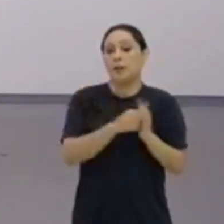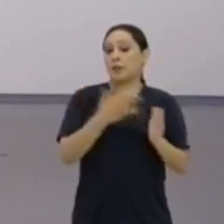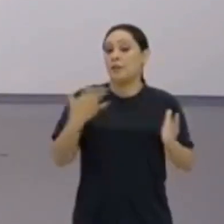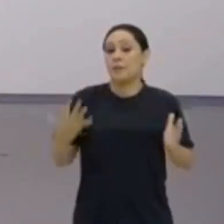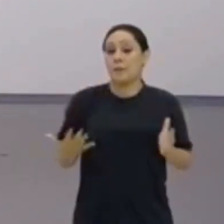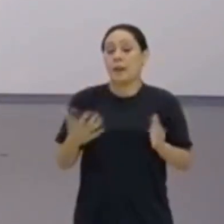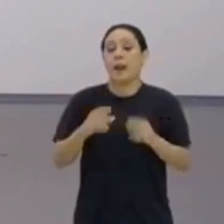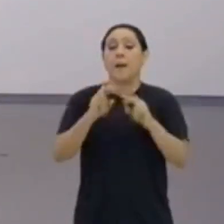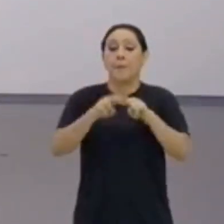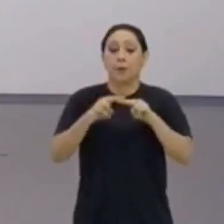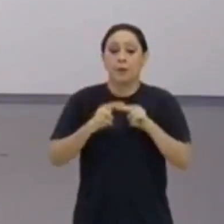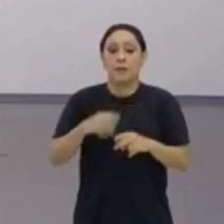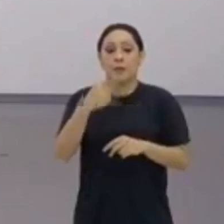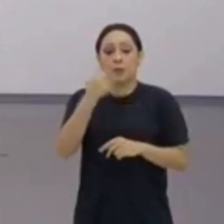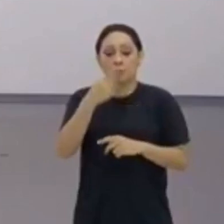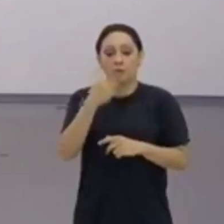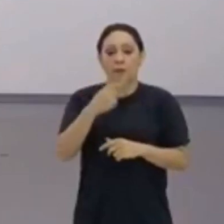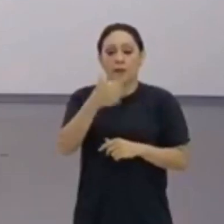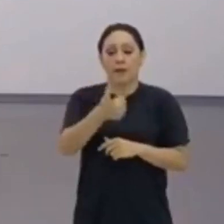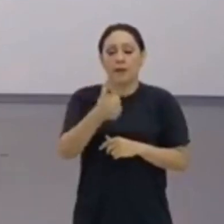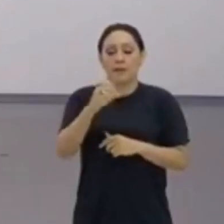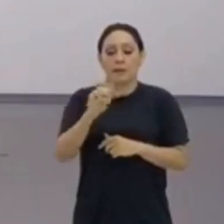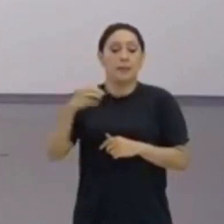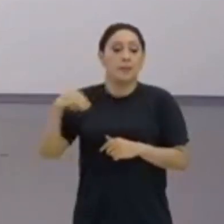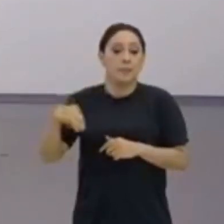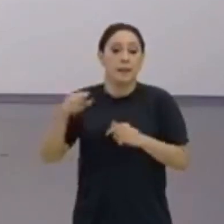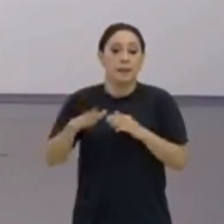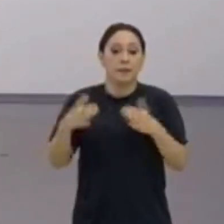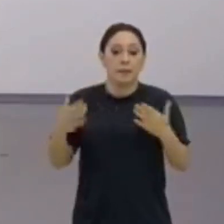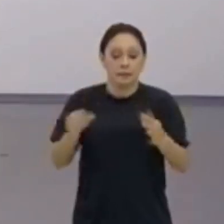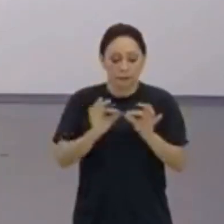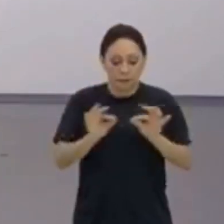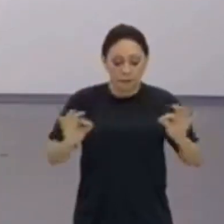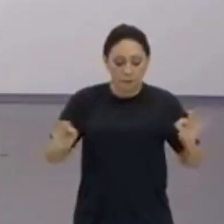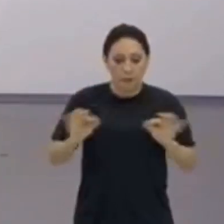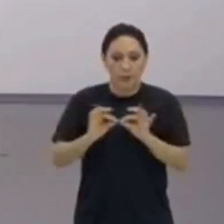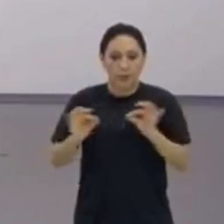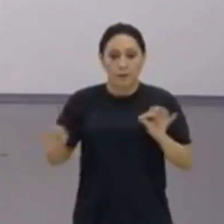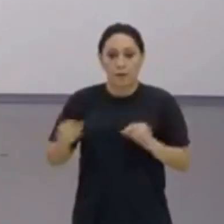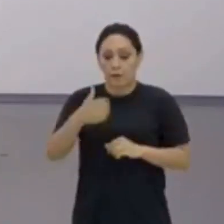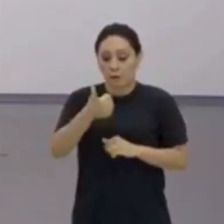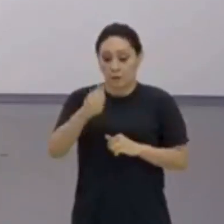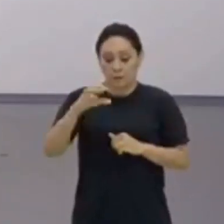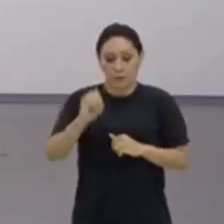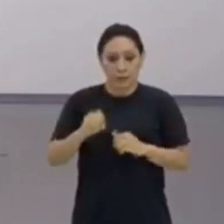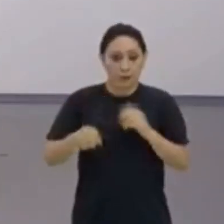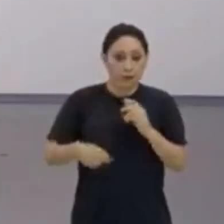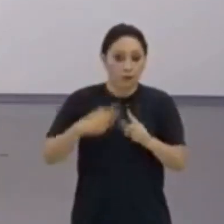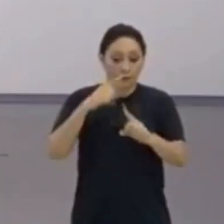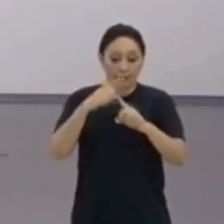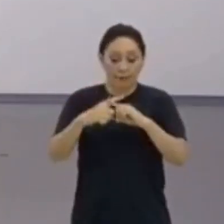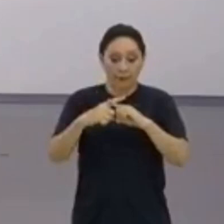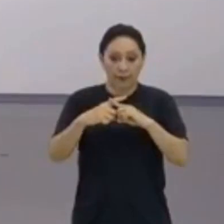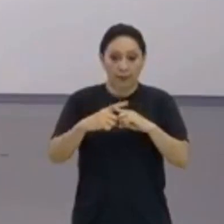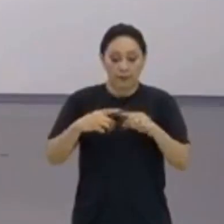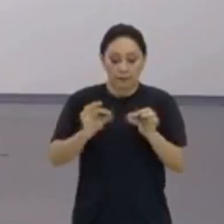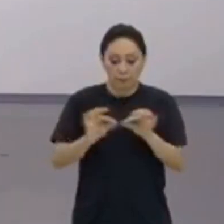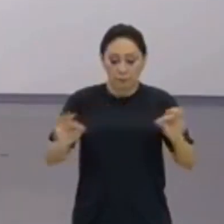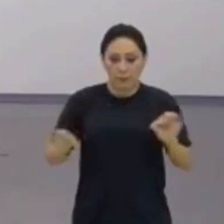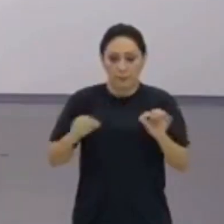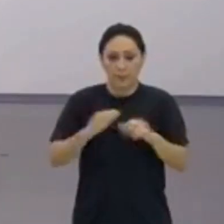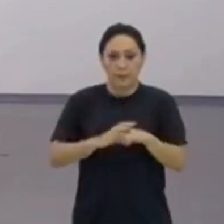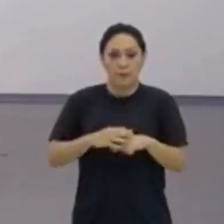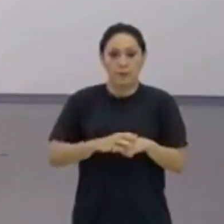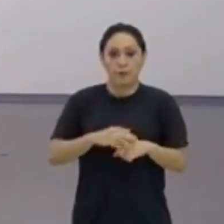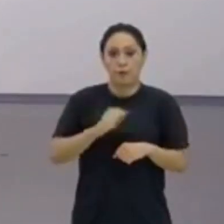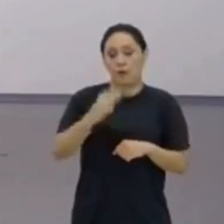10 metros. Porque significa dizer que o comprimento da sala são 10 vezes o comprimento de 1 metro. Isso.